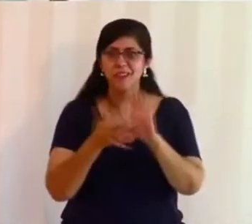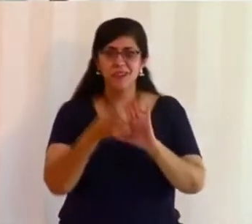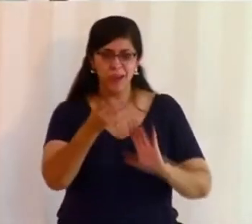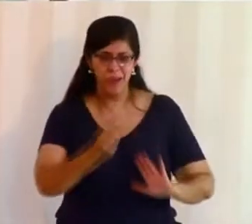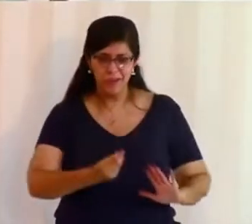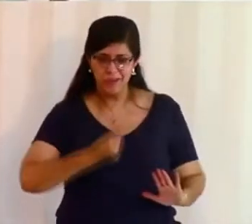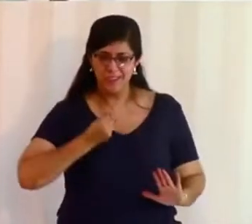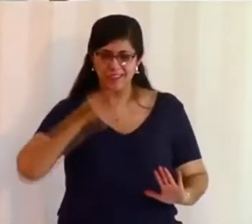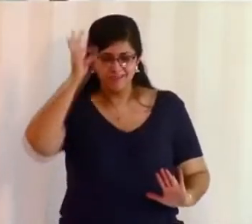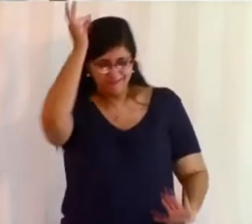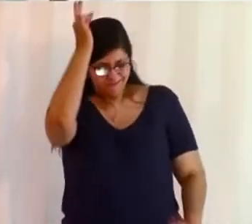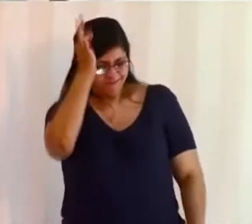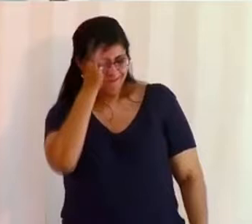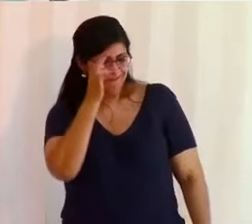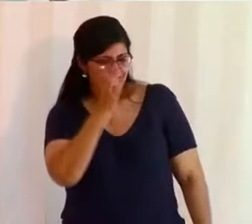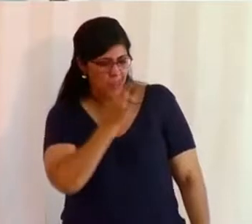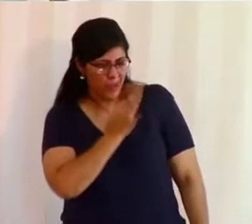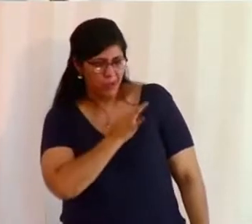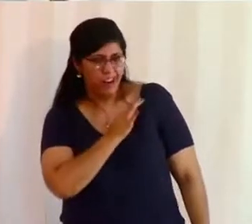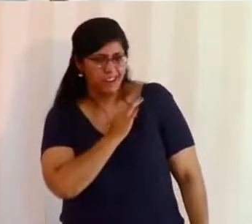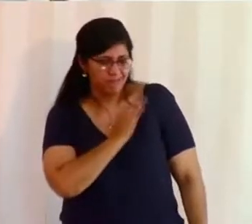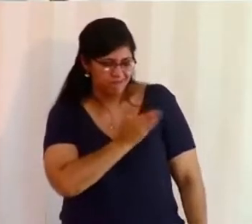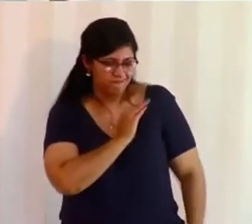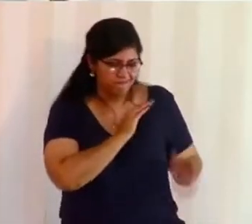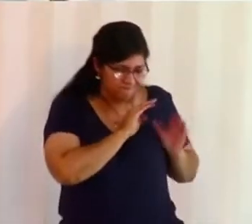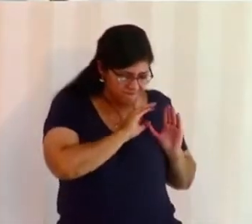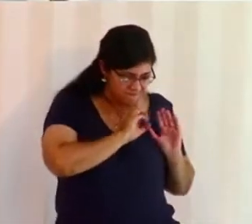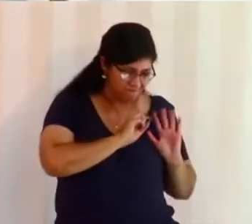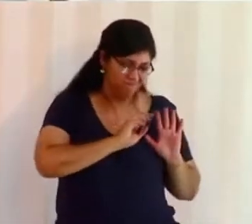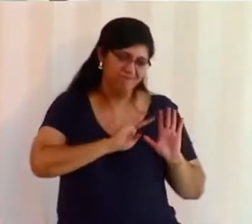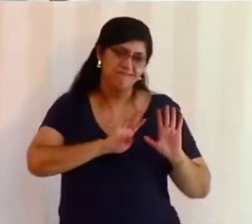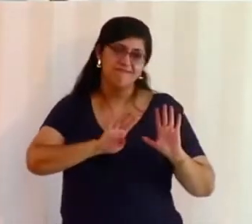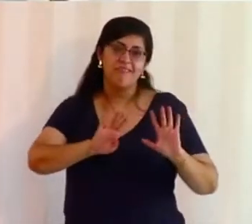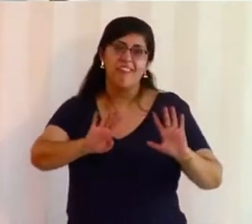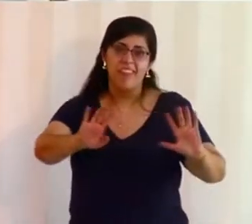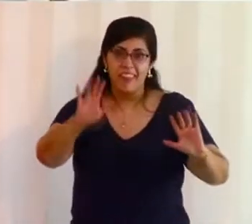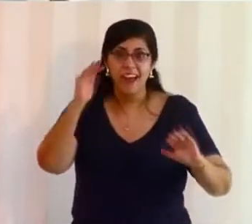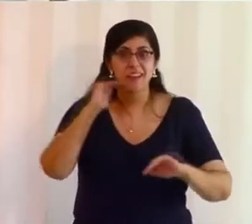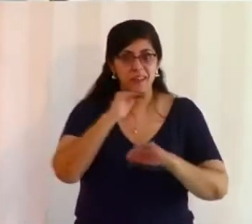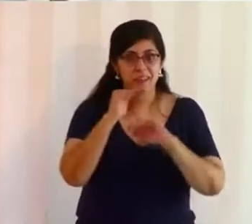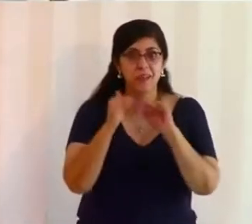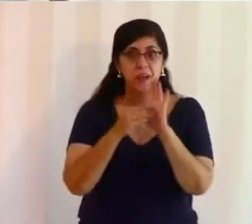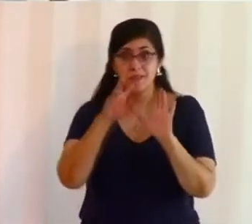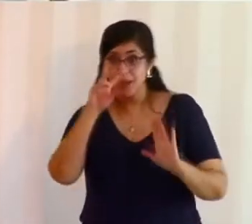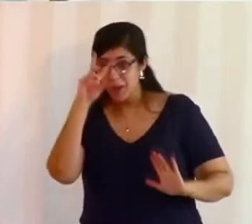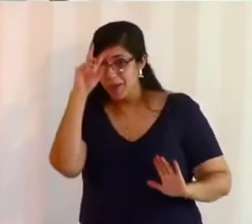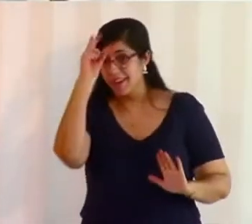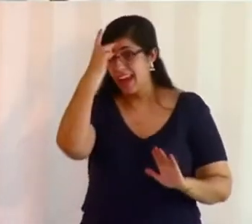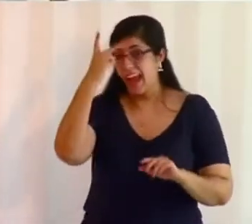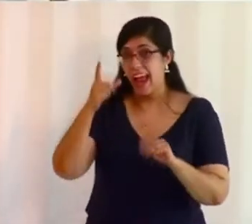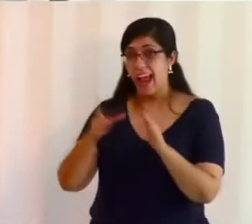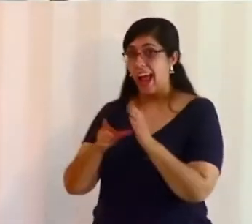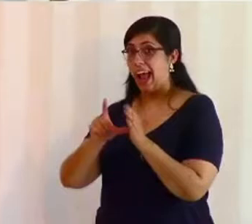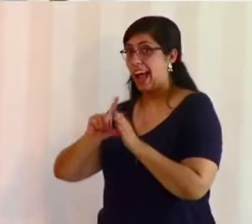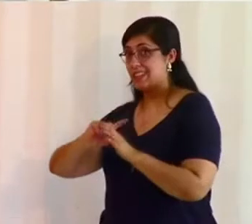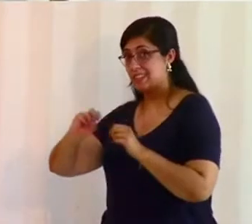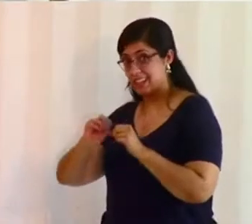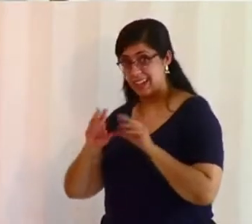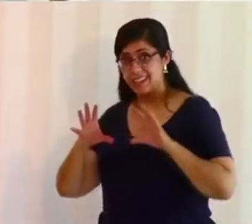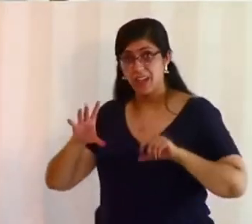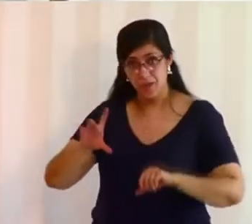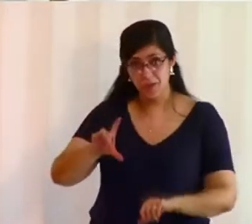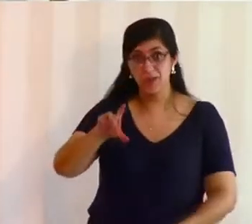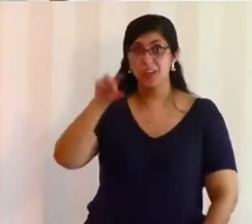Espírito Santo vai aplicar a mensagem no coração daqueles que Ele já escolheu antes da fundação do mundo. Será que nós temos